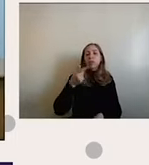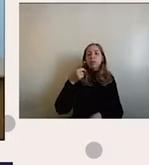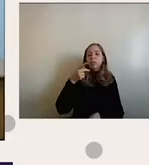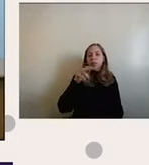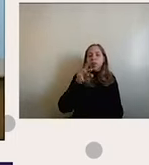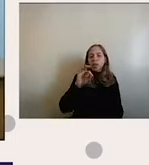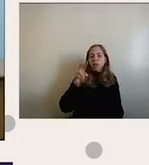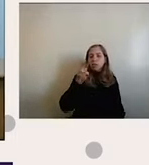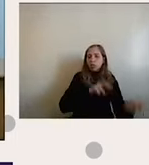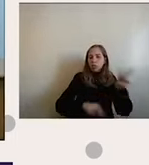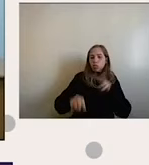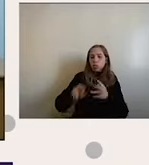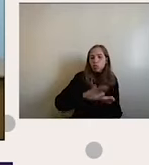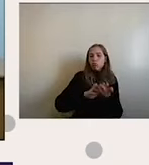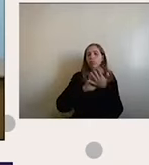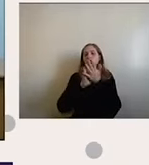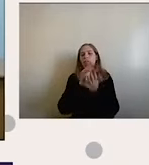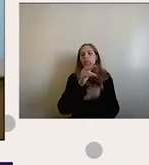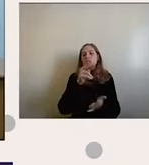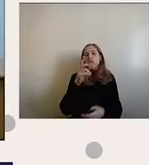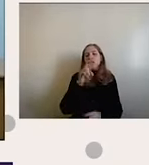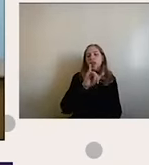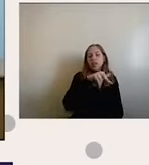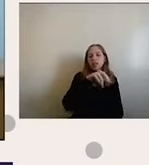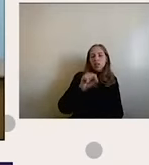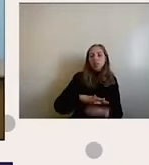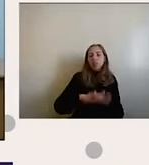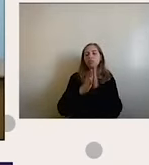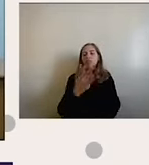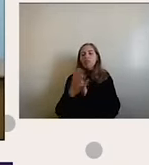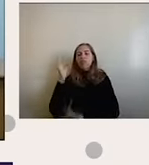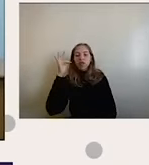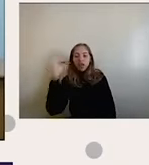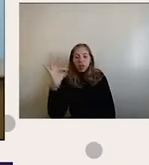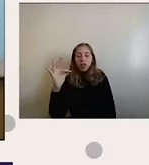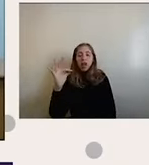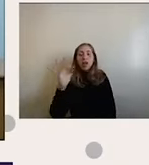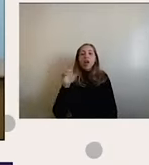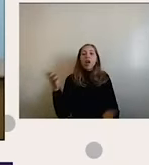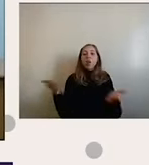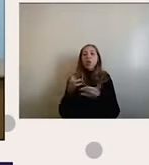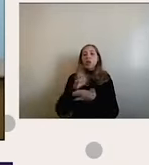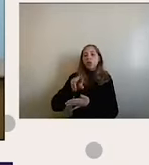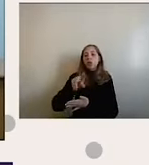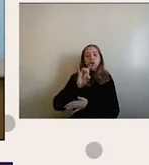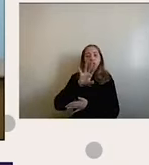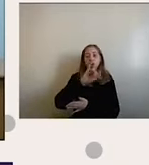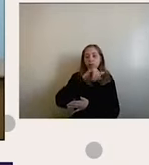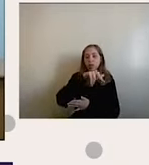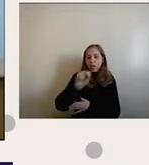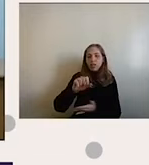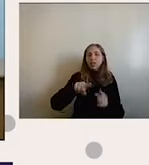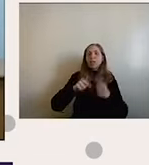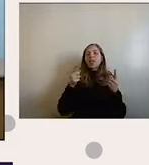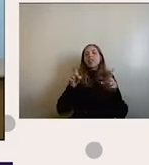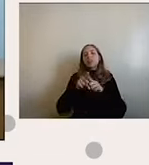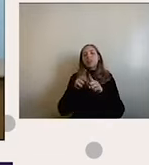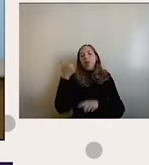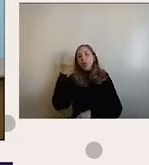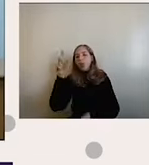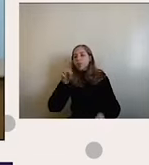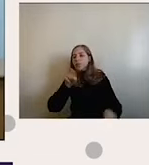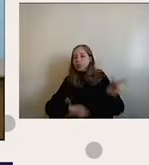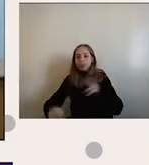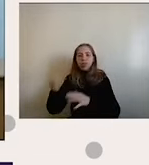médicos federais, que atendem agora não só o INSS, mas também, né, outras instituições,